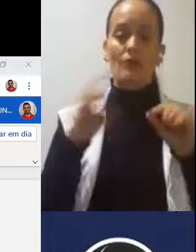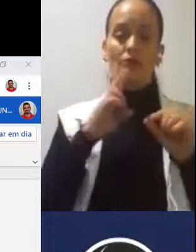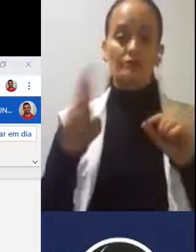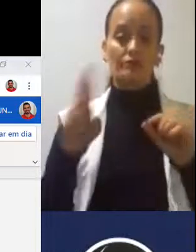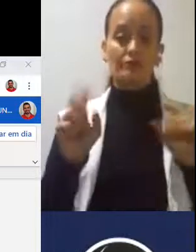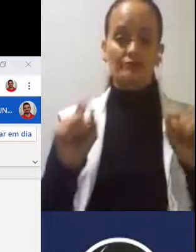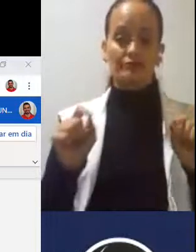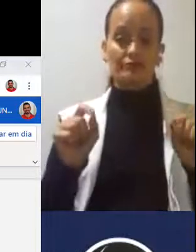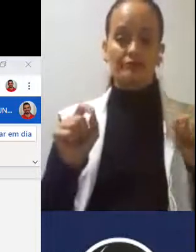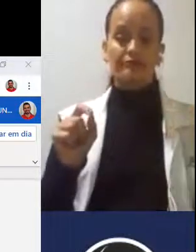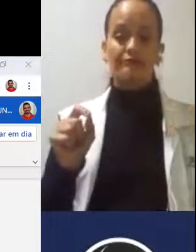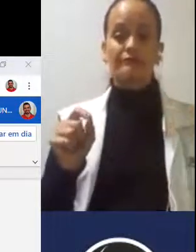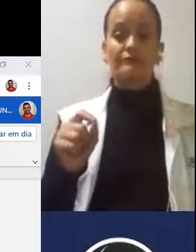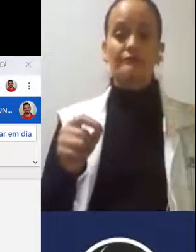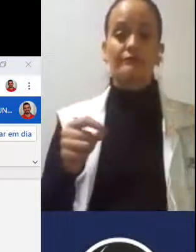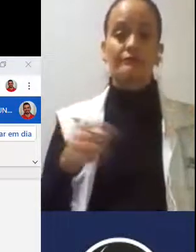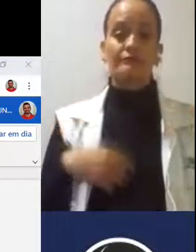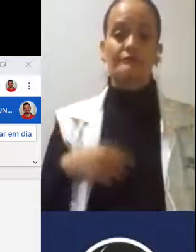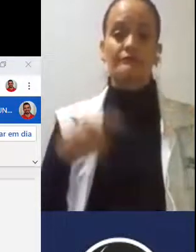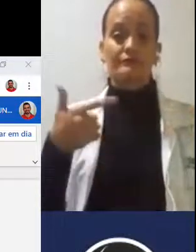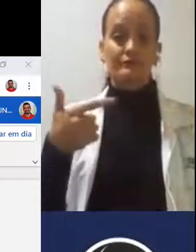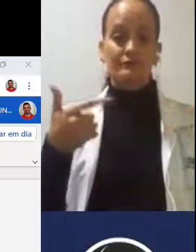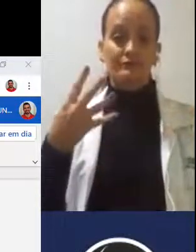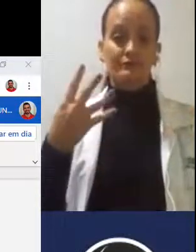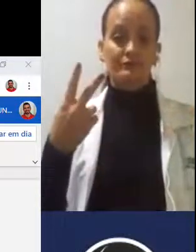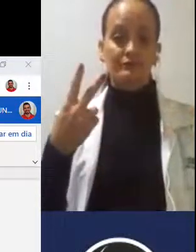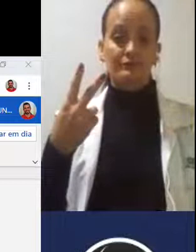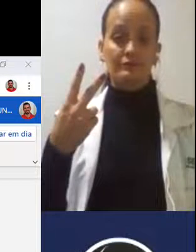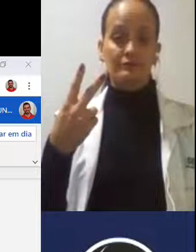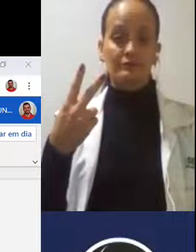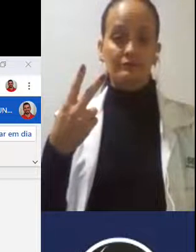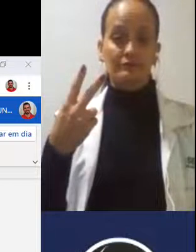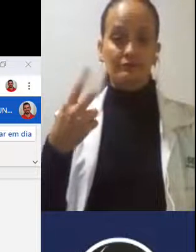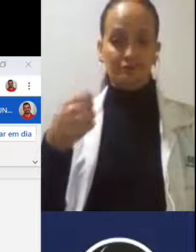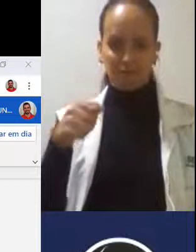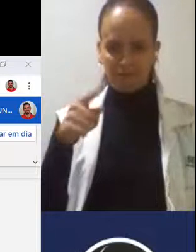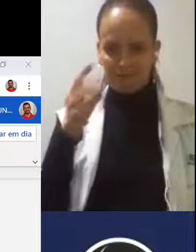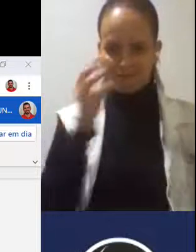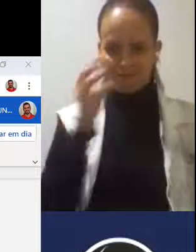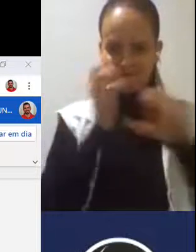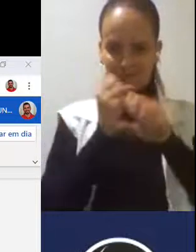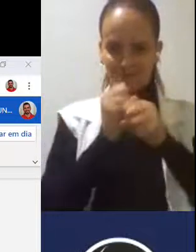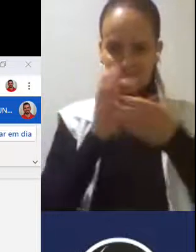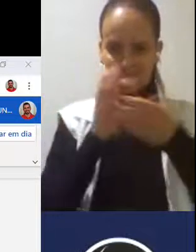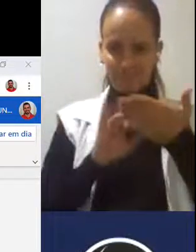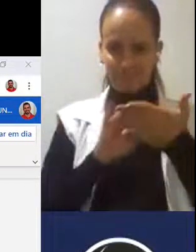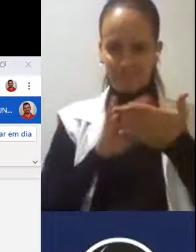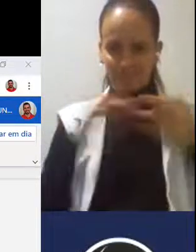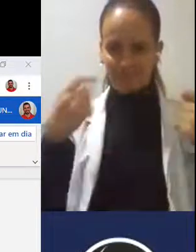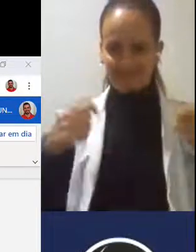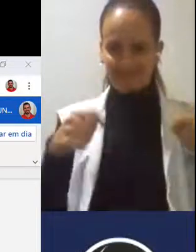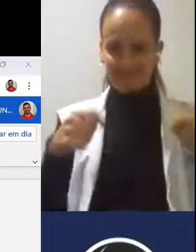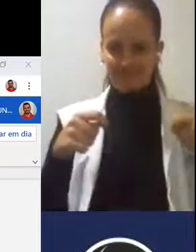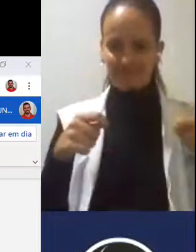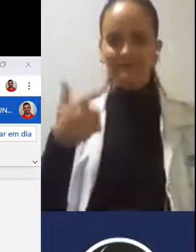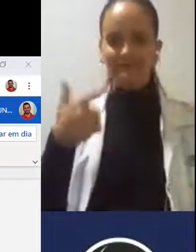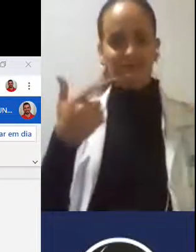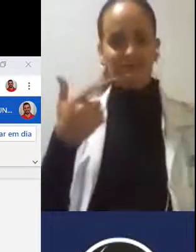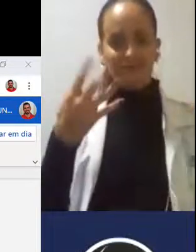ficar quanto? 242 dividido por 10, precisa fazer na calculadora? Acho que não, né? Fica